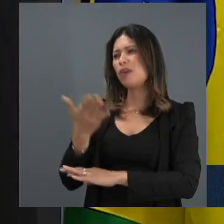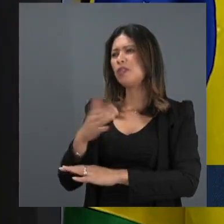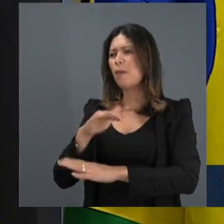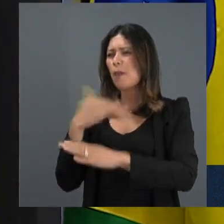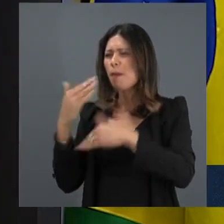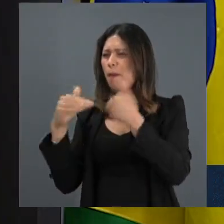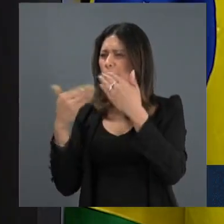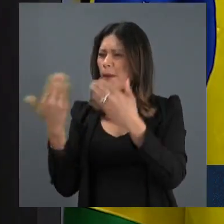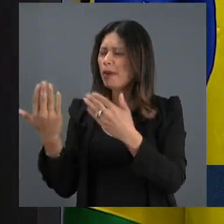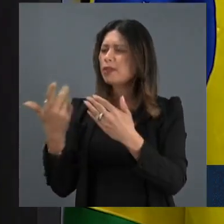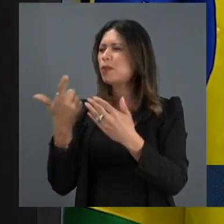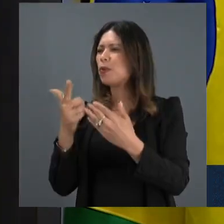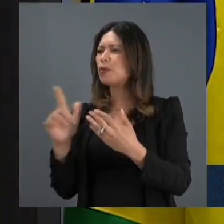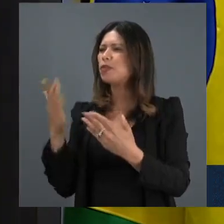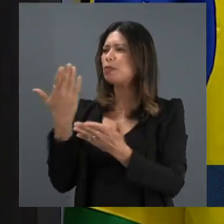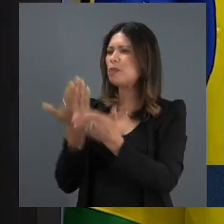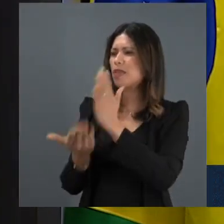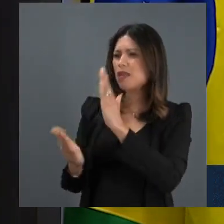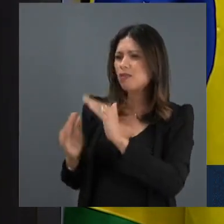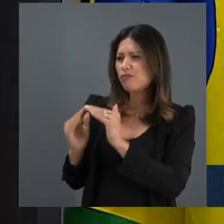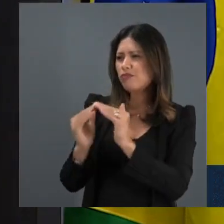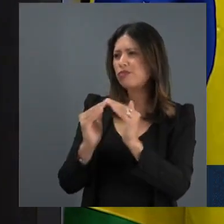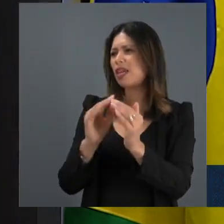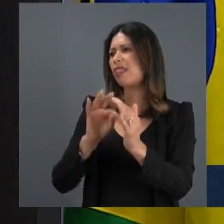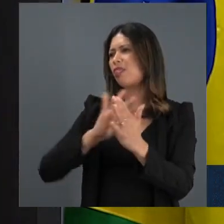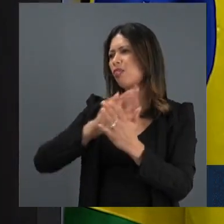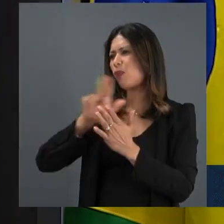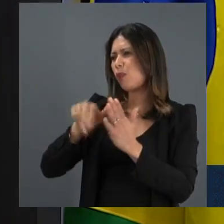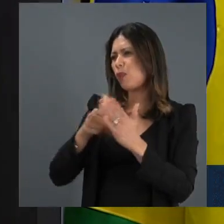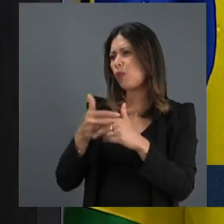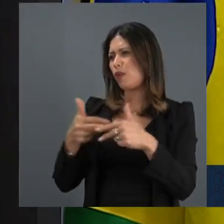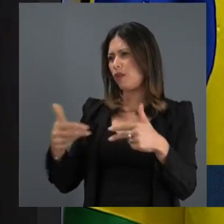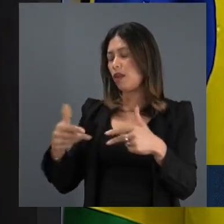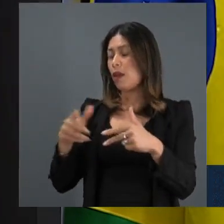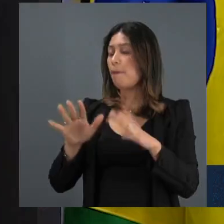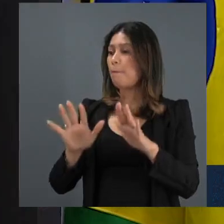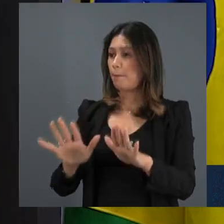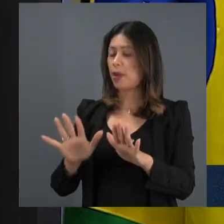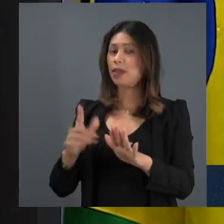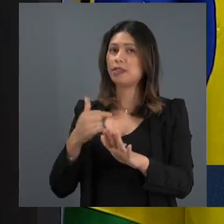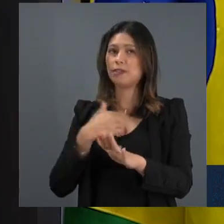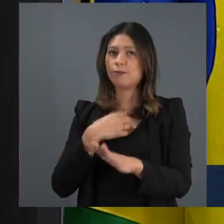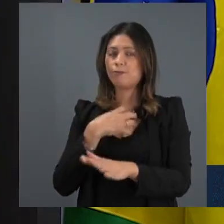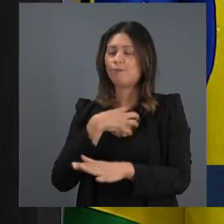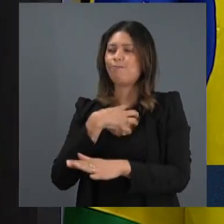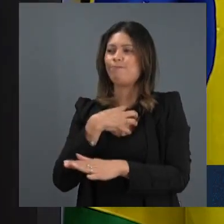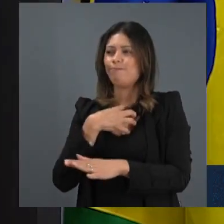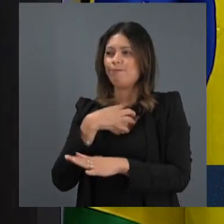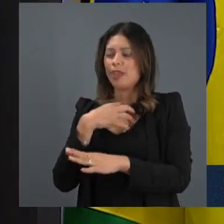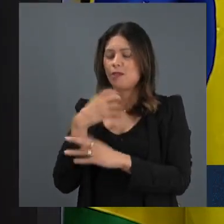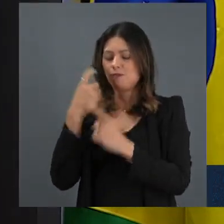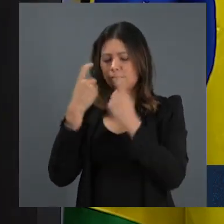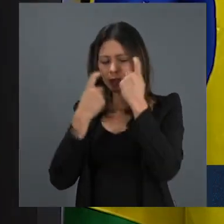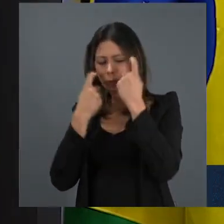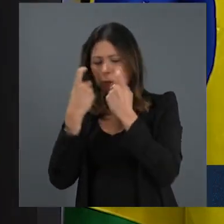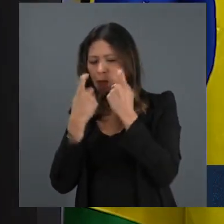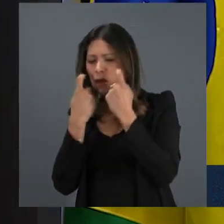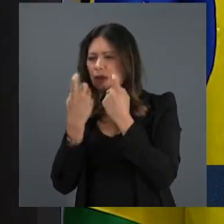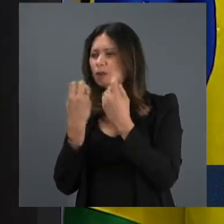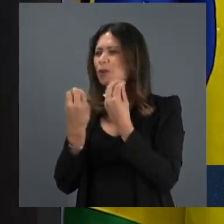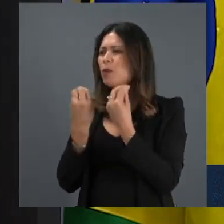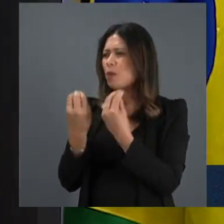o que mais me preocupa é o estado emocional, psicológico do